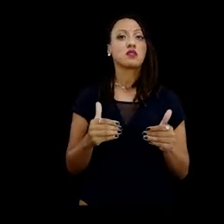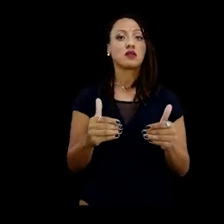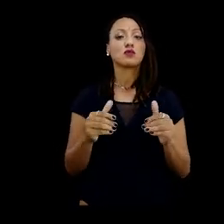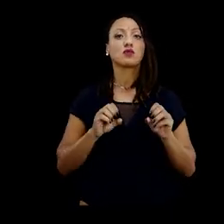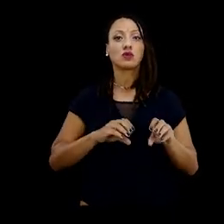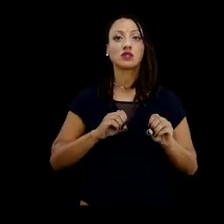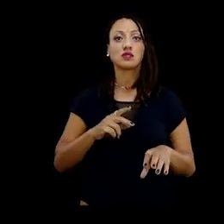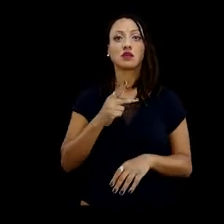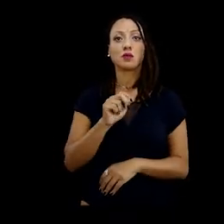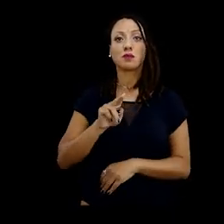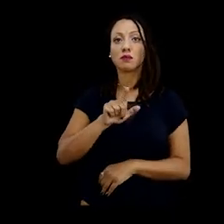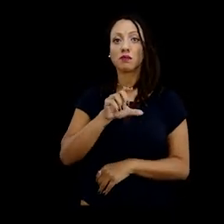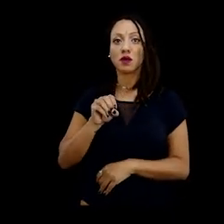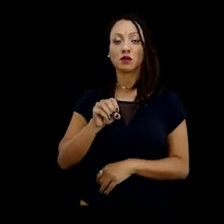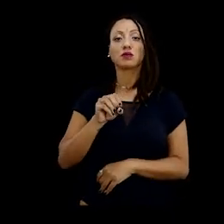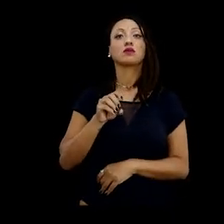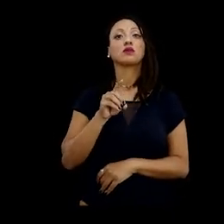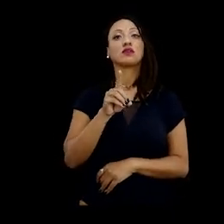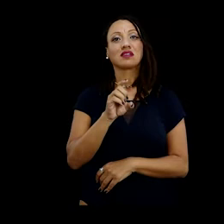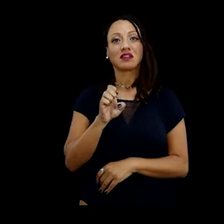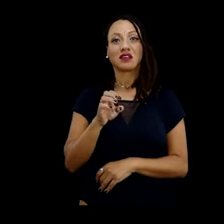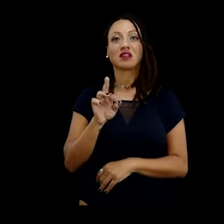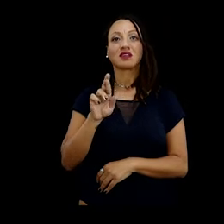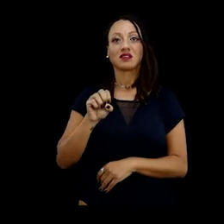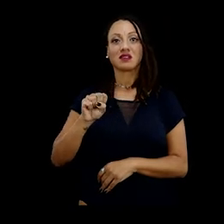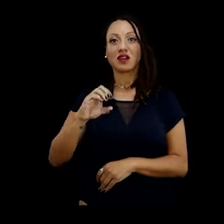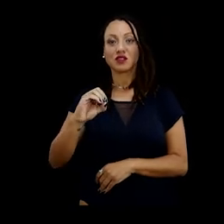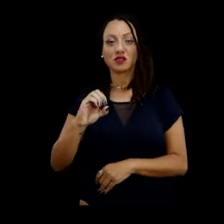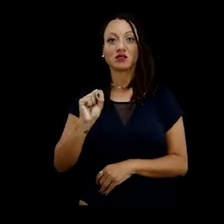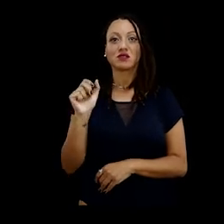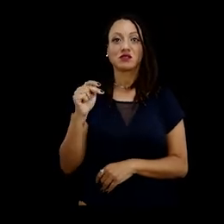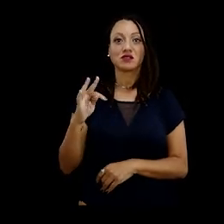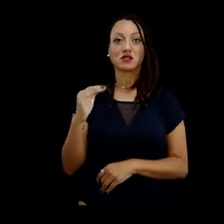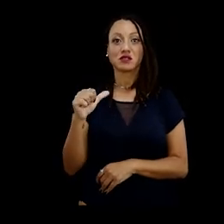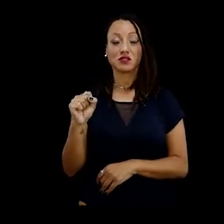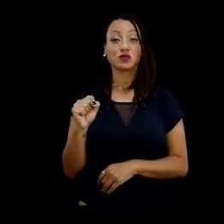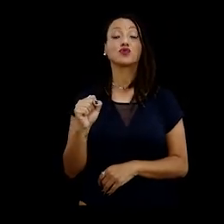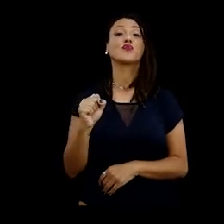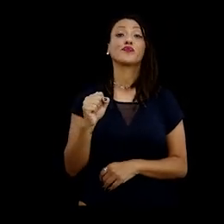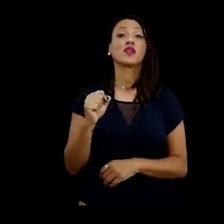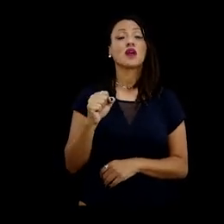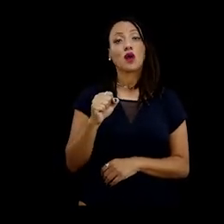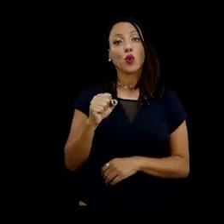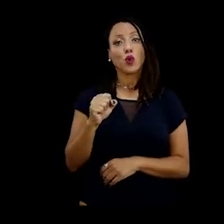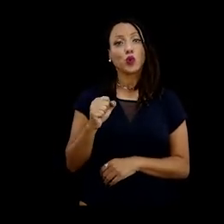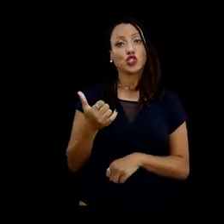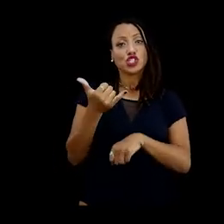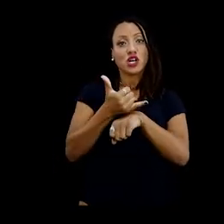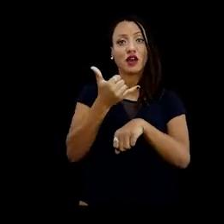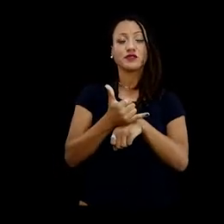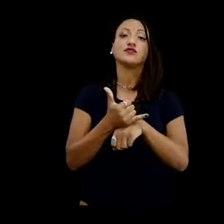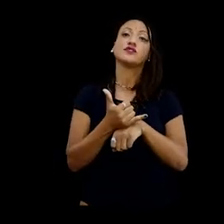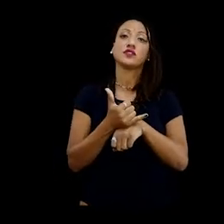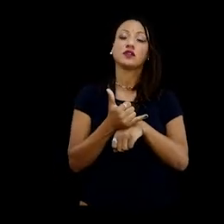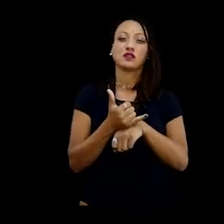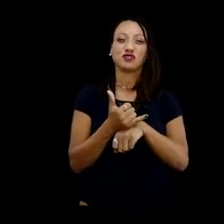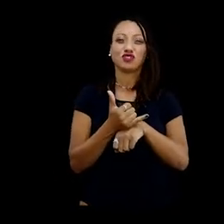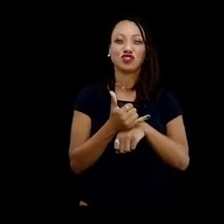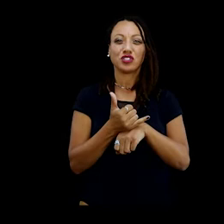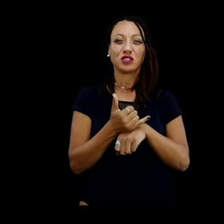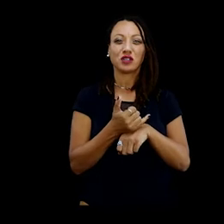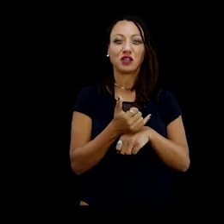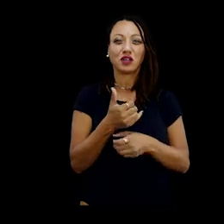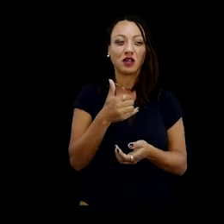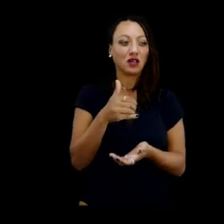Paulo Tarso dos Santos, e o seu chefe de gabinete era o Betinho, o famoso Betinho, da campanha da